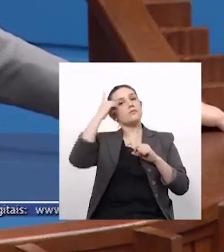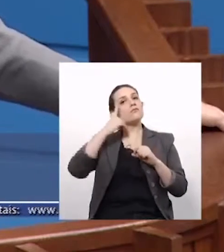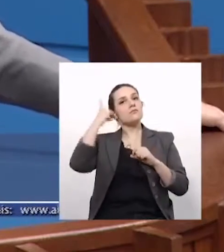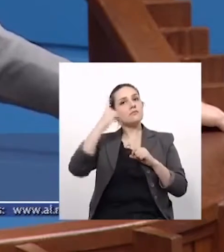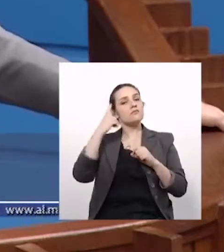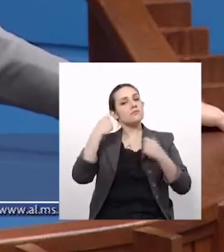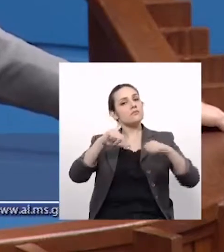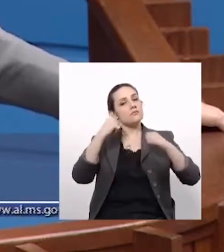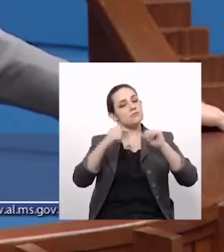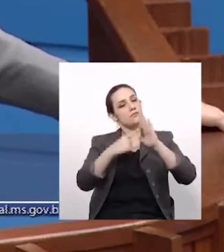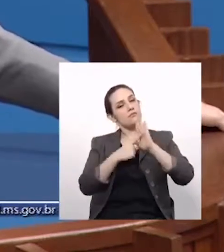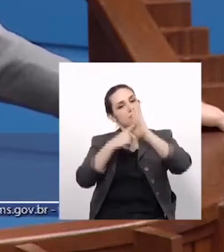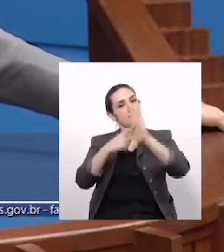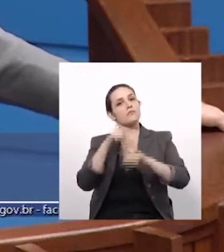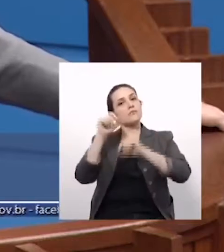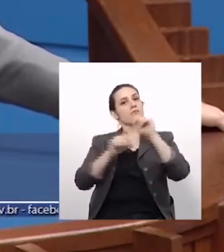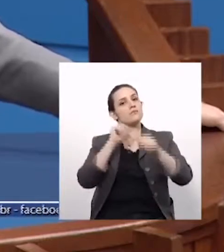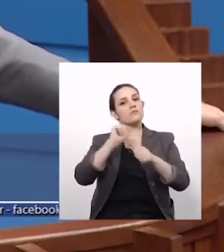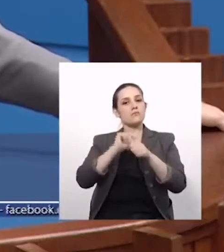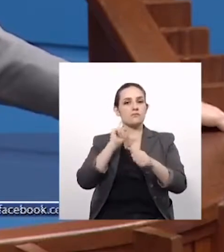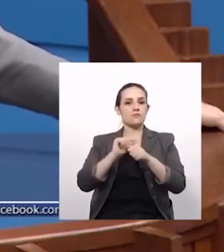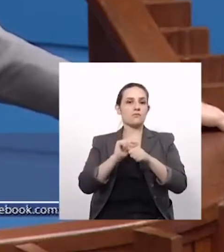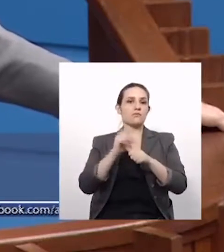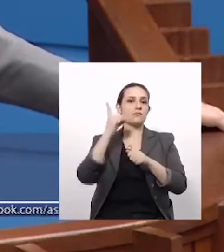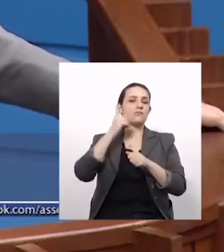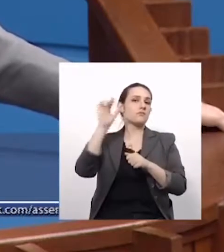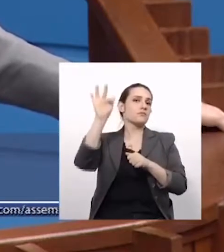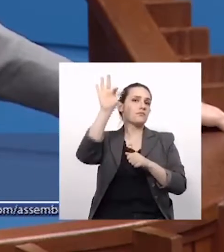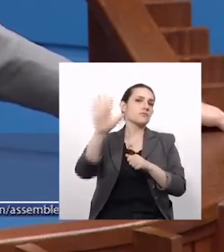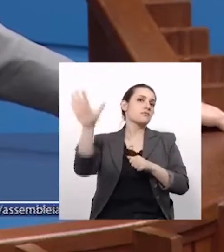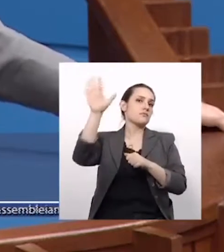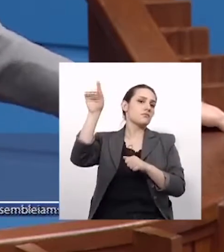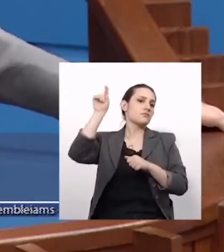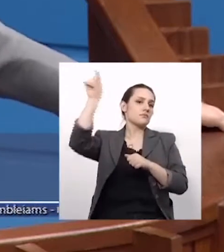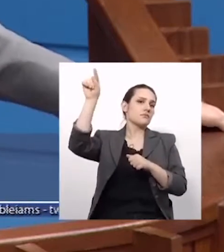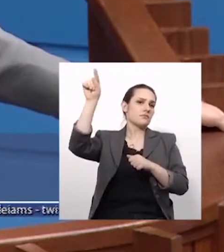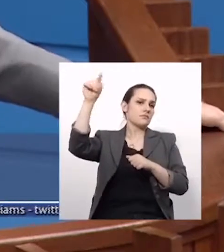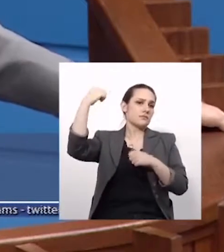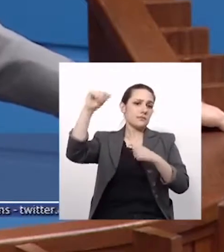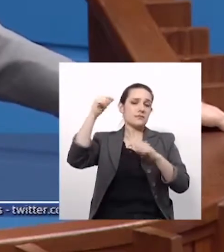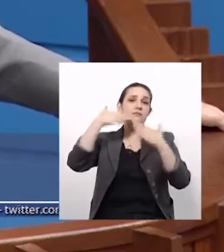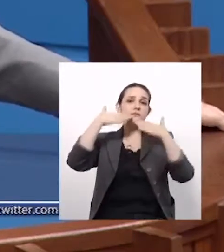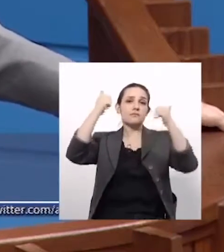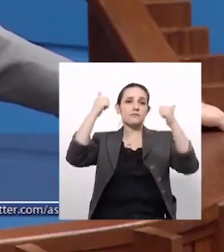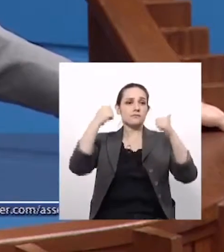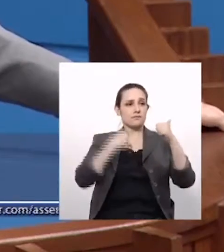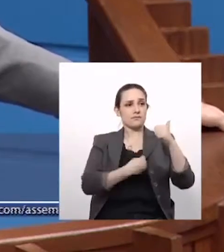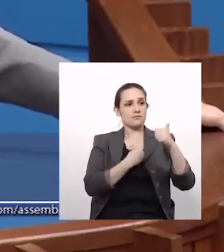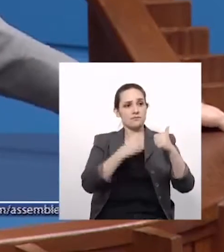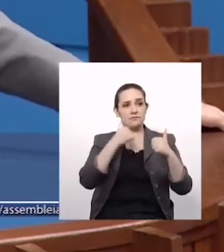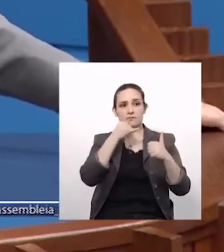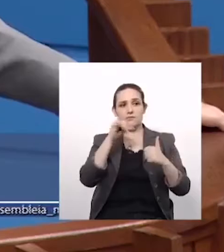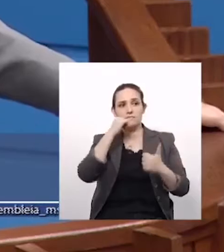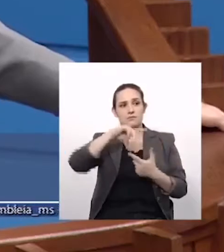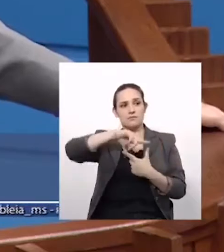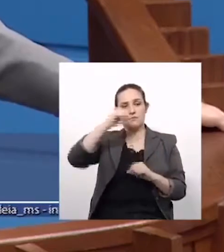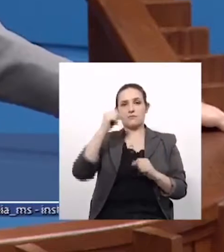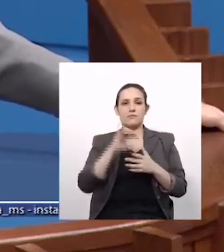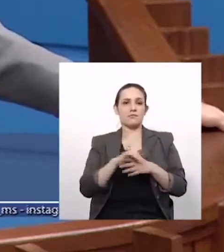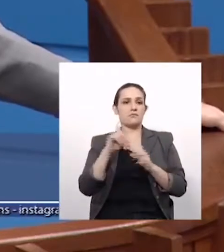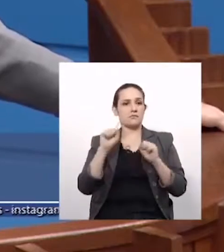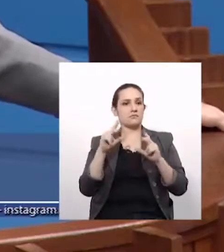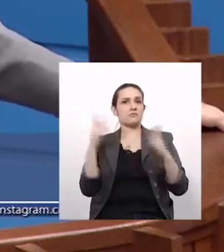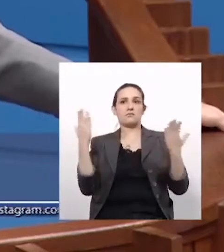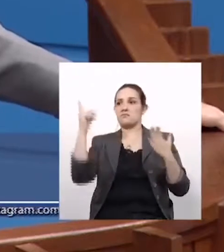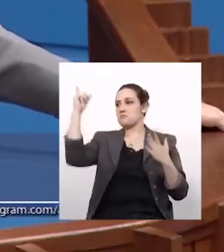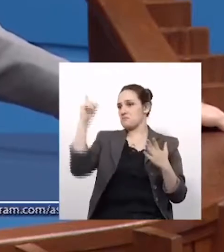que ele está tomando enquanto parlamentar federal no âmbito federal para que melhore as condições de energia. Não é a